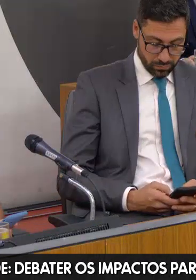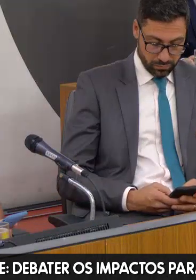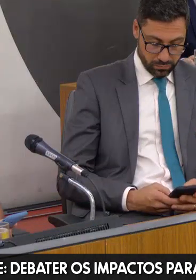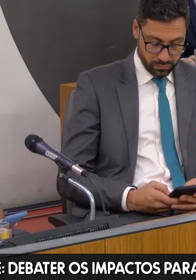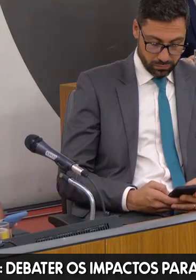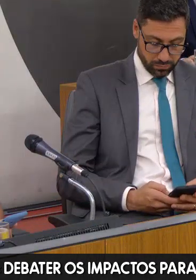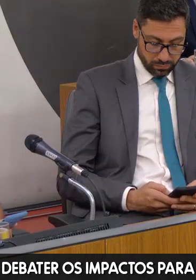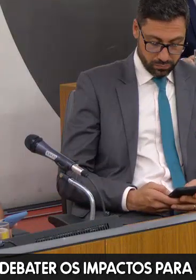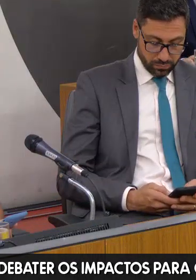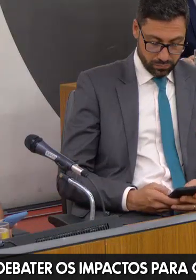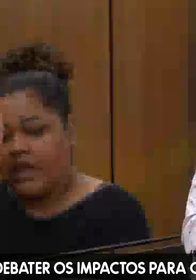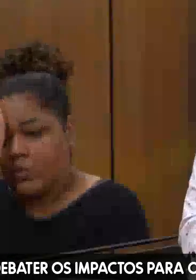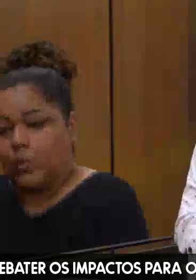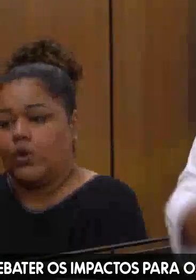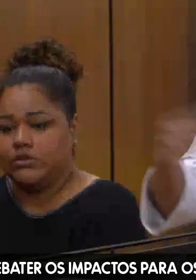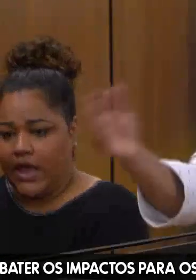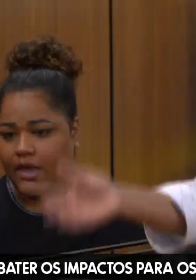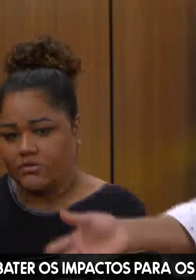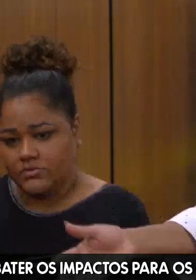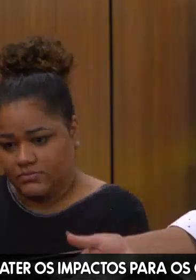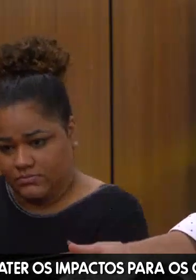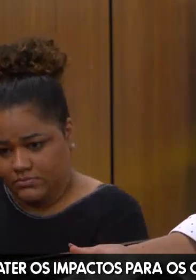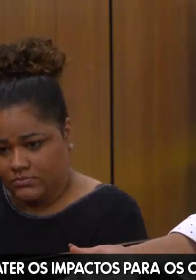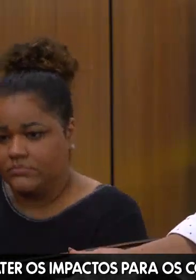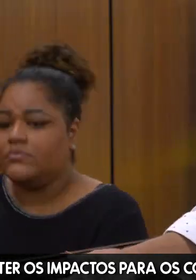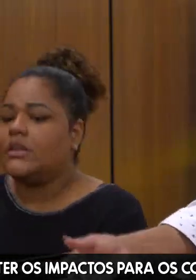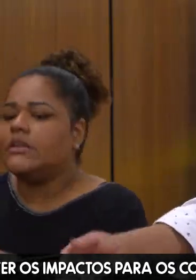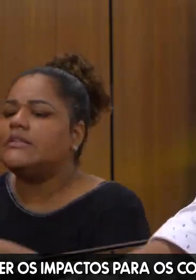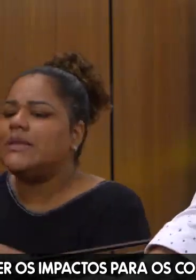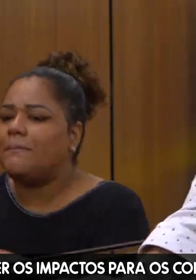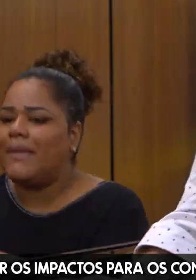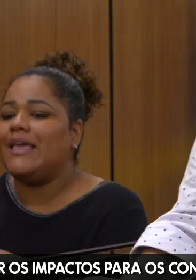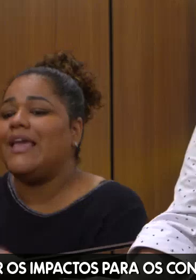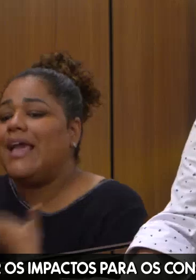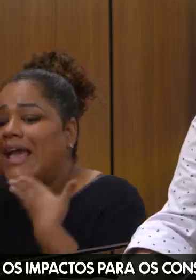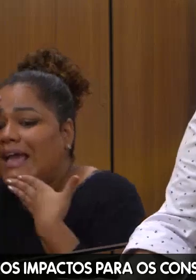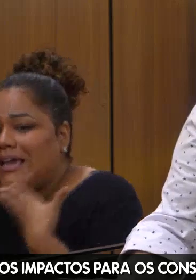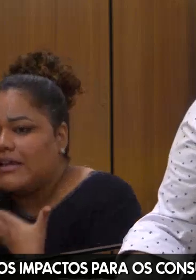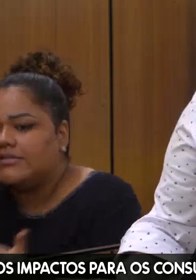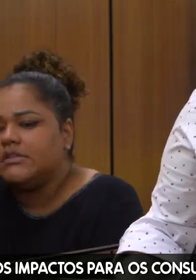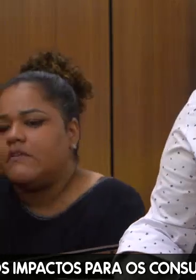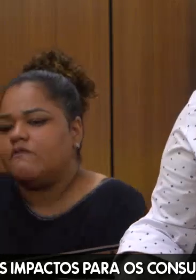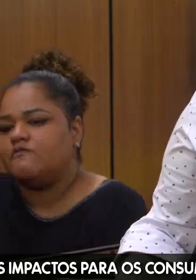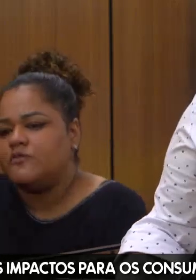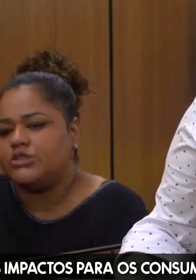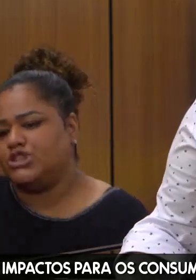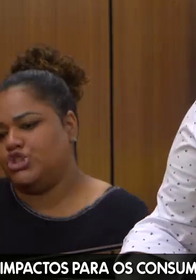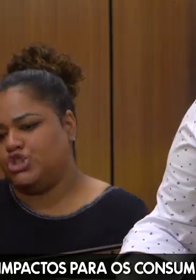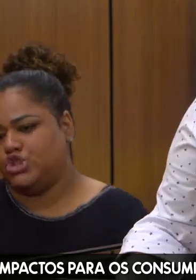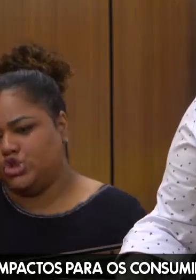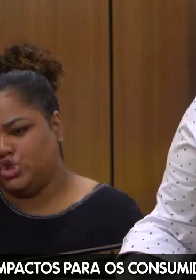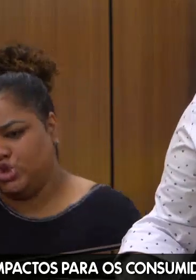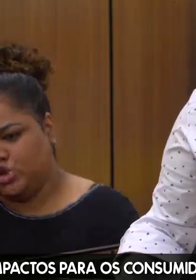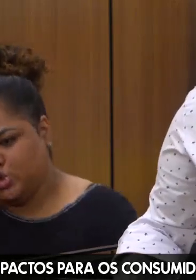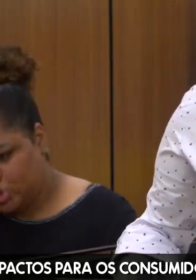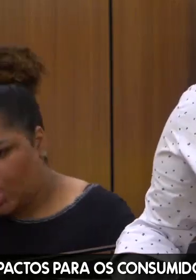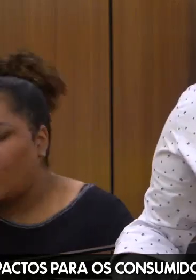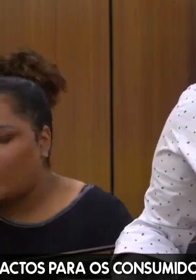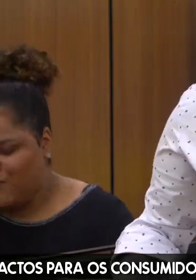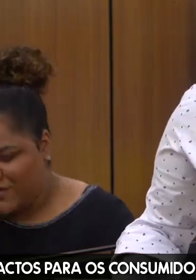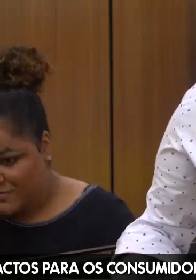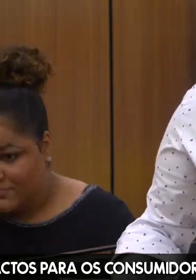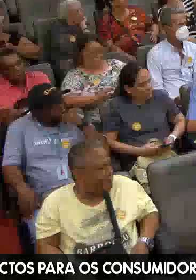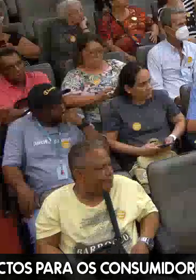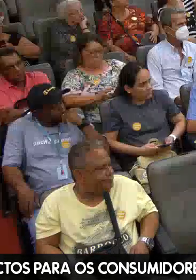quero agradecer a todas as vítimas que aceitaram o nosso convite para estar